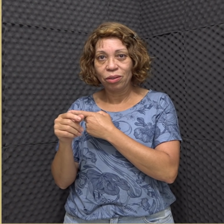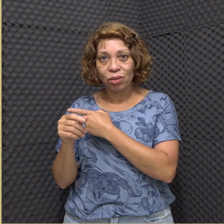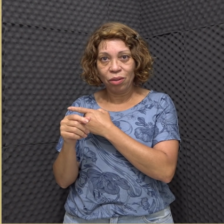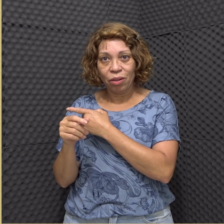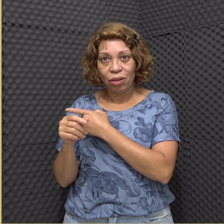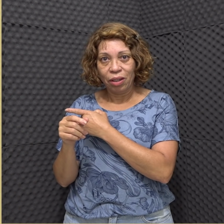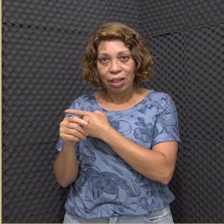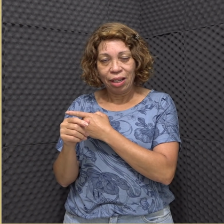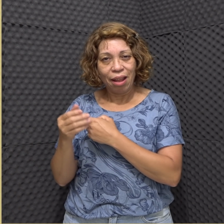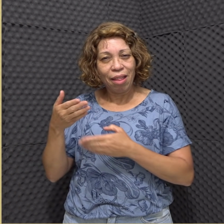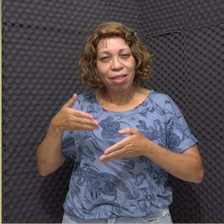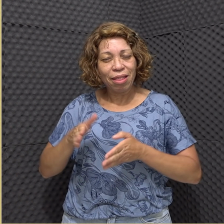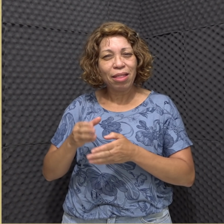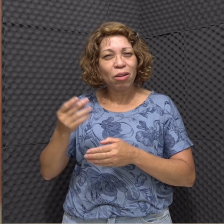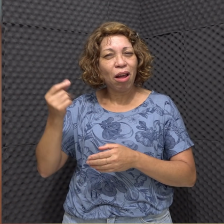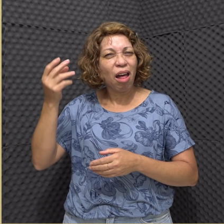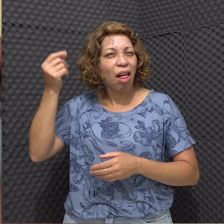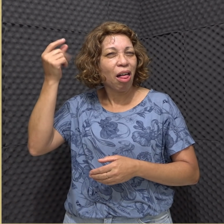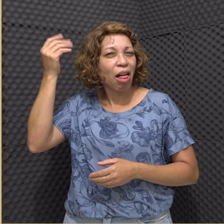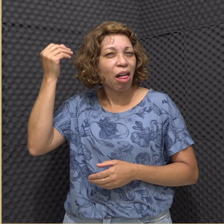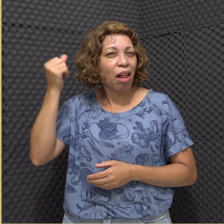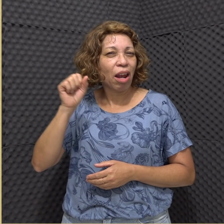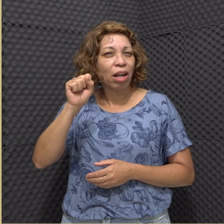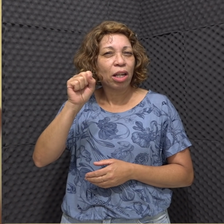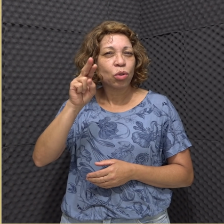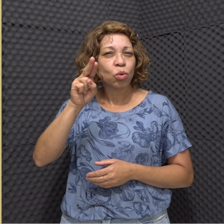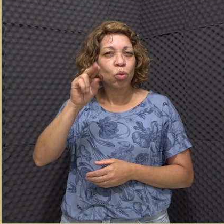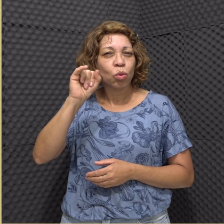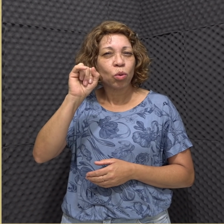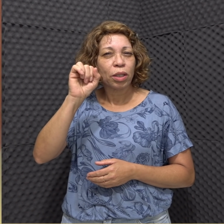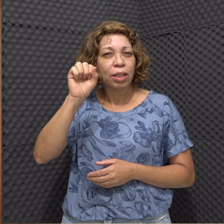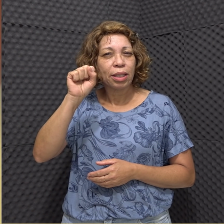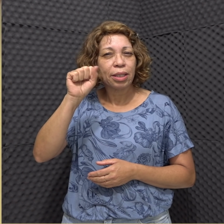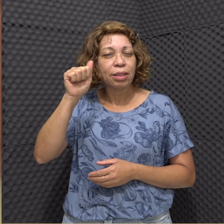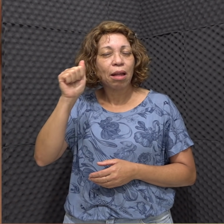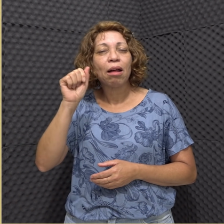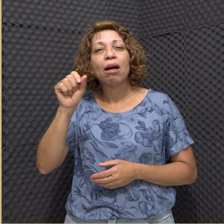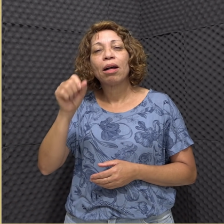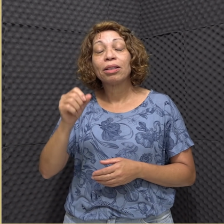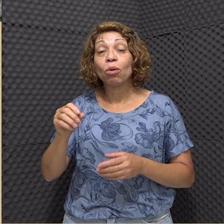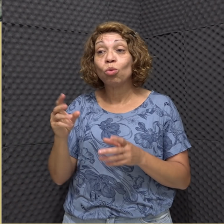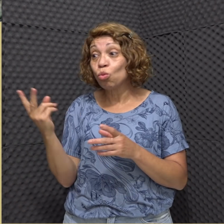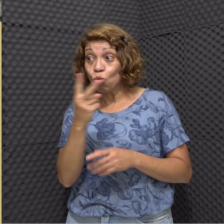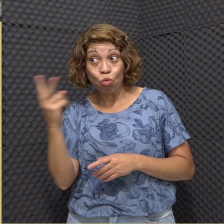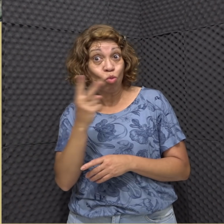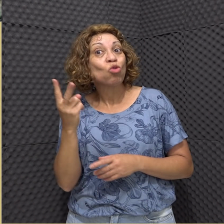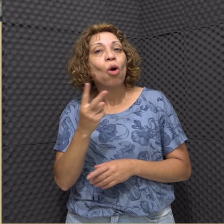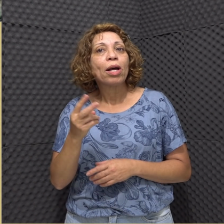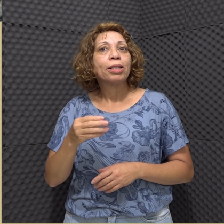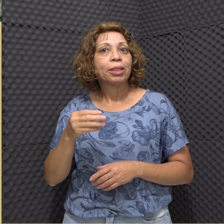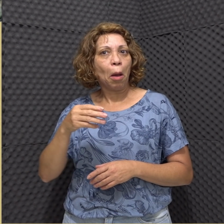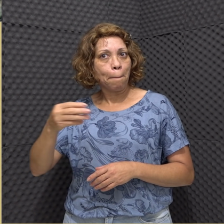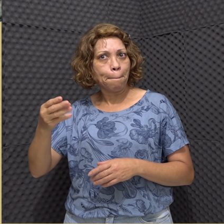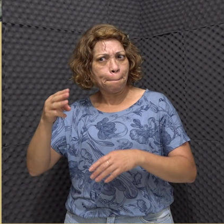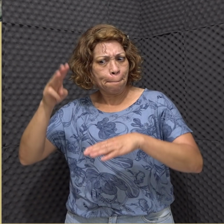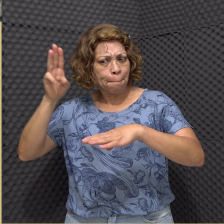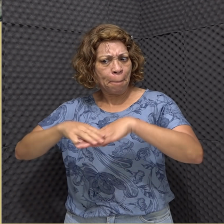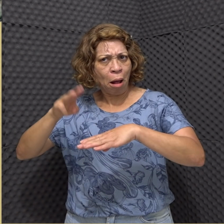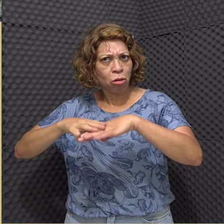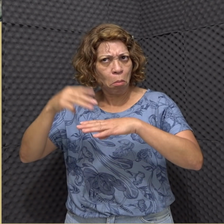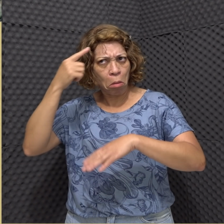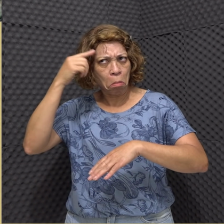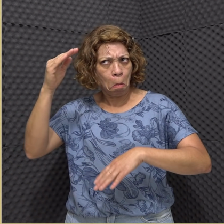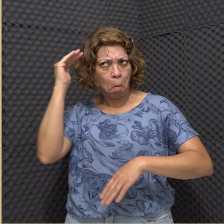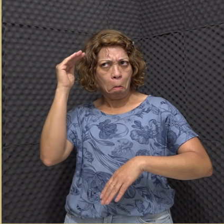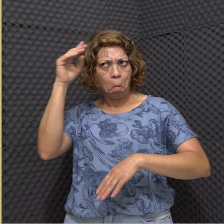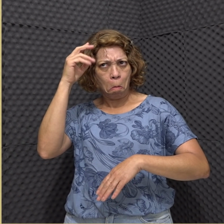Euler. Leonhard Euler, nascido em Basileia, na Suíça. Ambos são matemáticos. Continuando na tela, eu quero que você